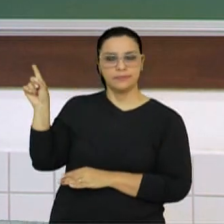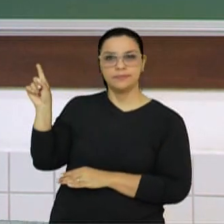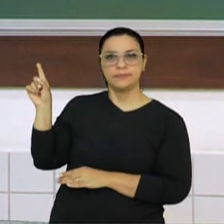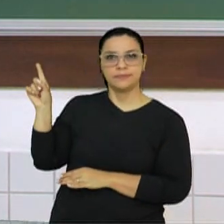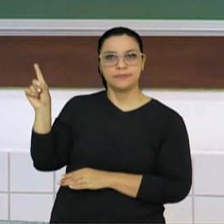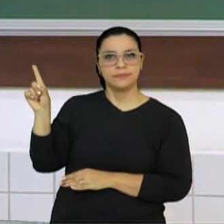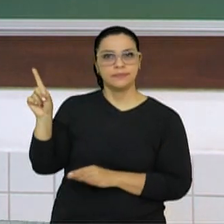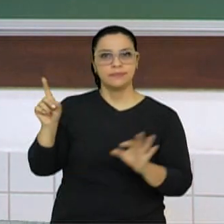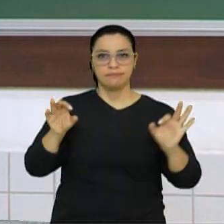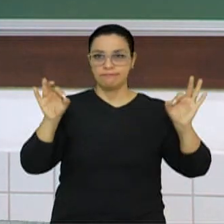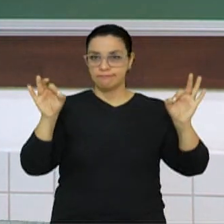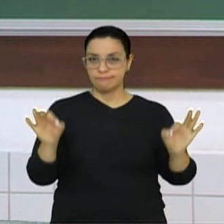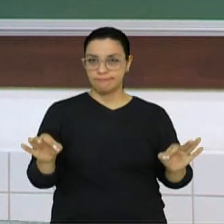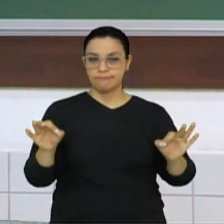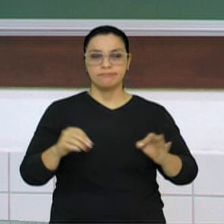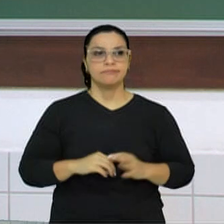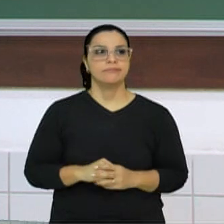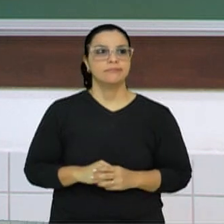num dos cantinhos.